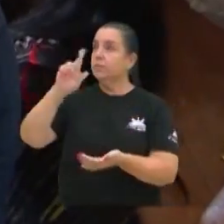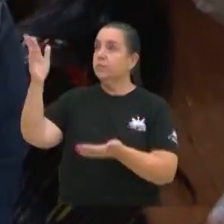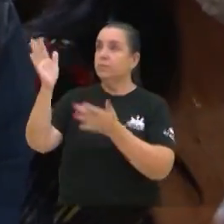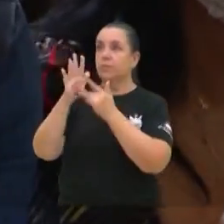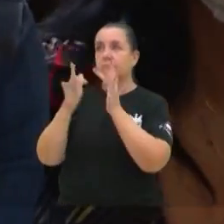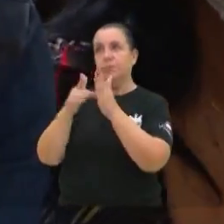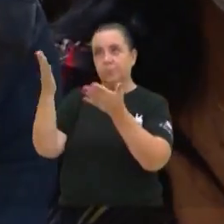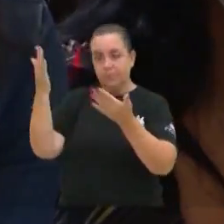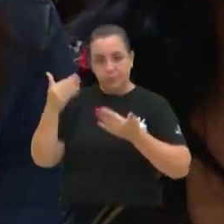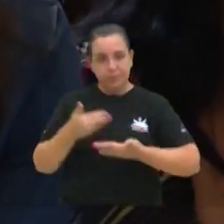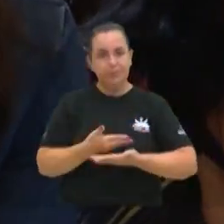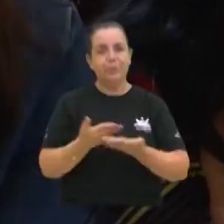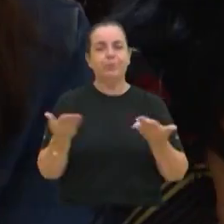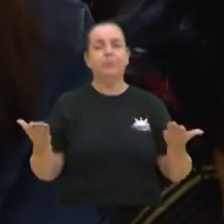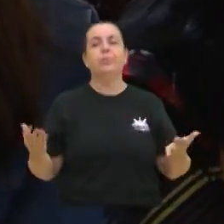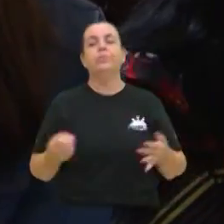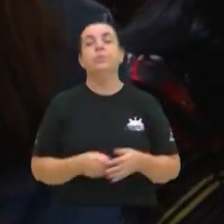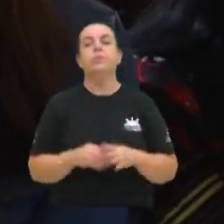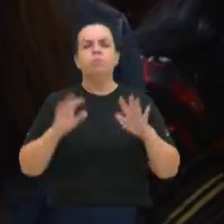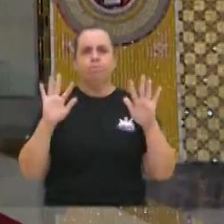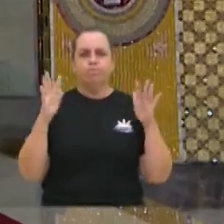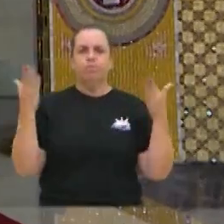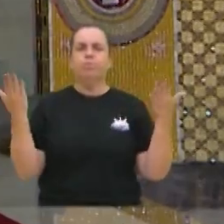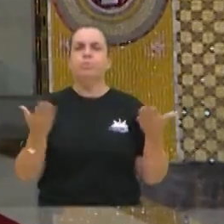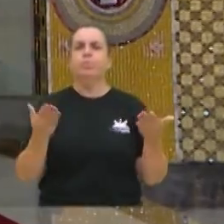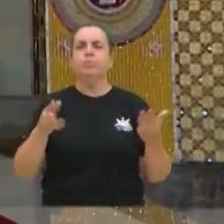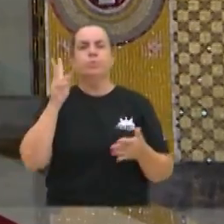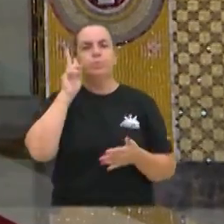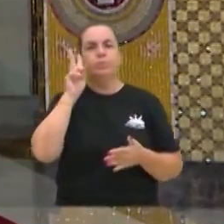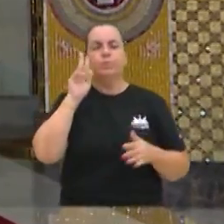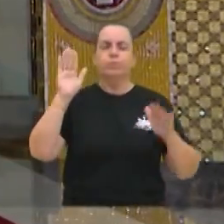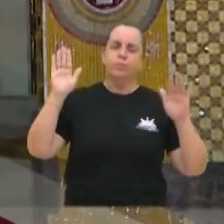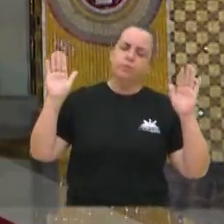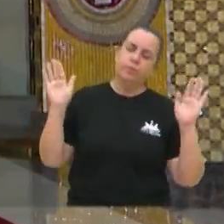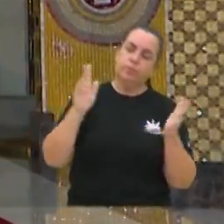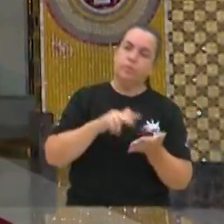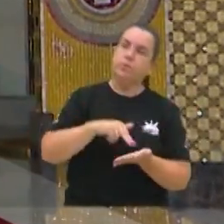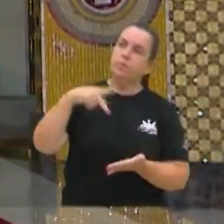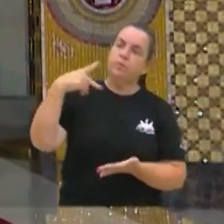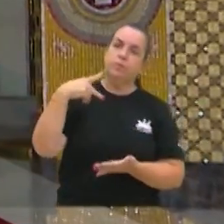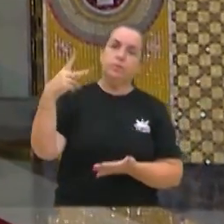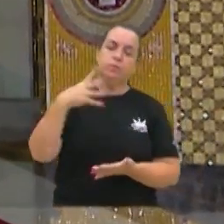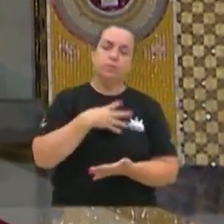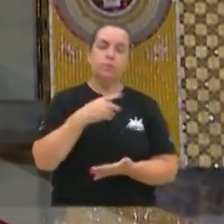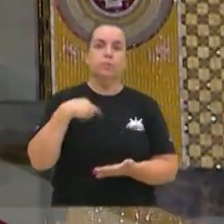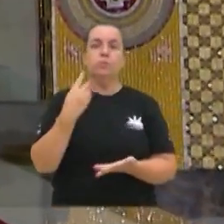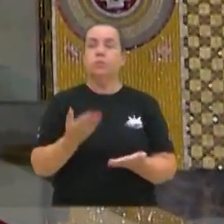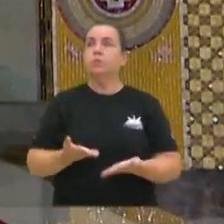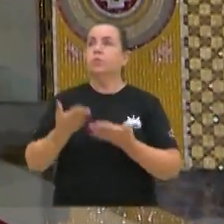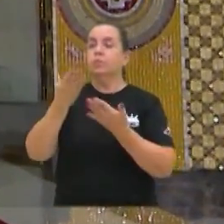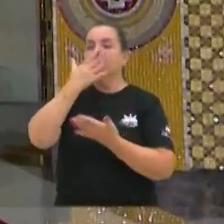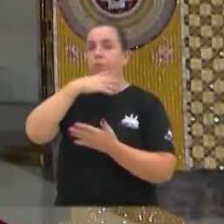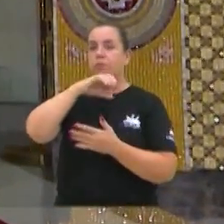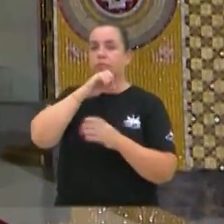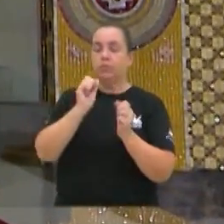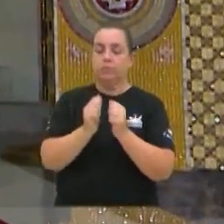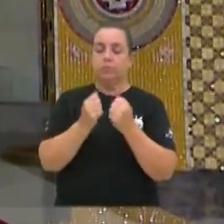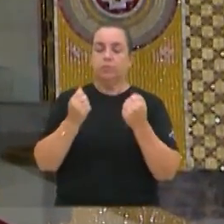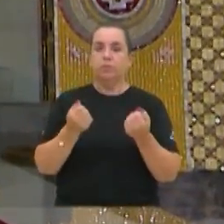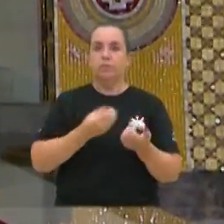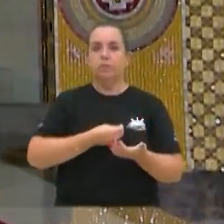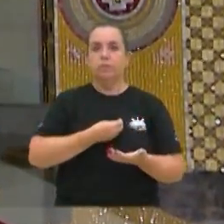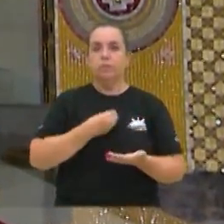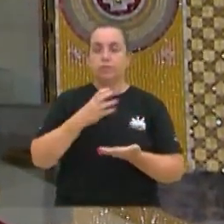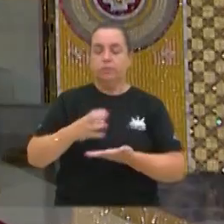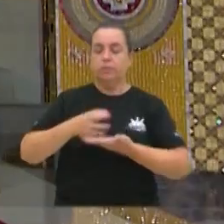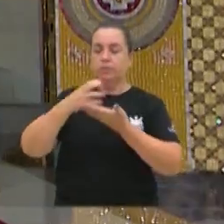ressurreição. Vinde, Senhor Jesus. Celebrando, pois, a memória da morte e a ressurreição do vosso Filho, nós vos oferecemos, ó